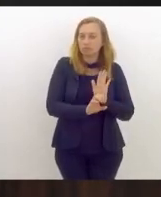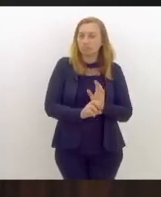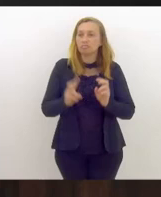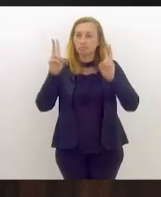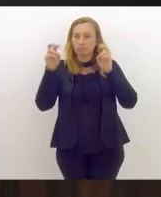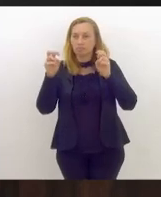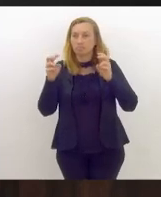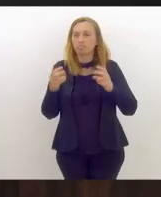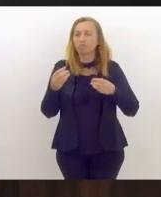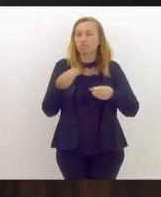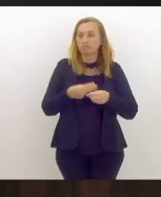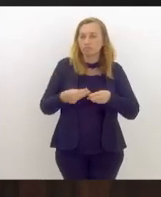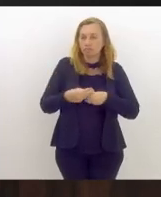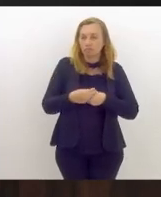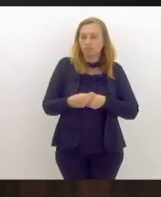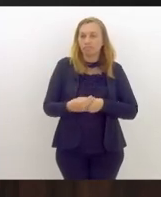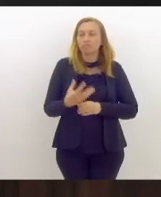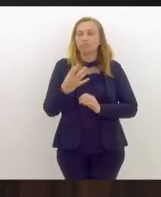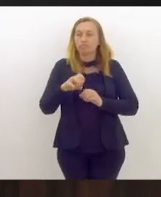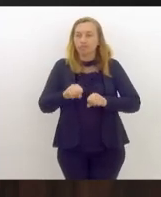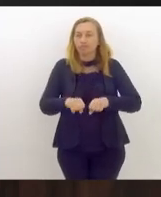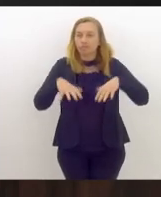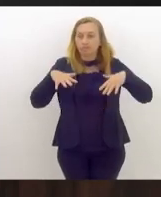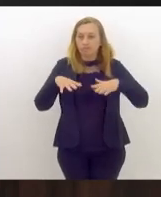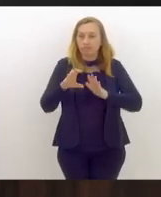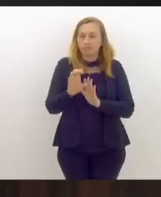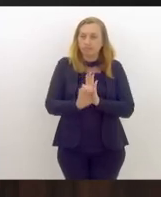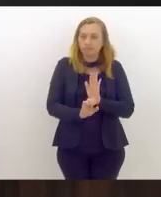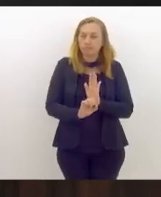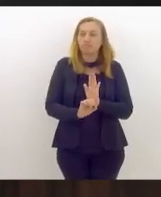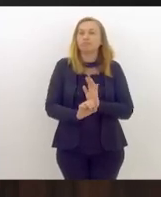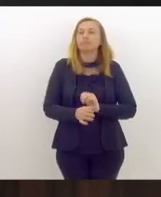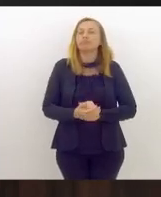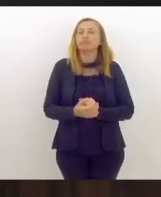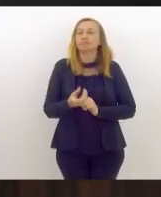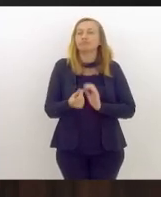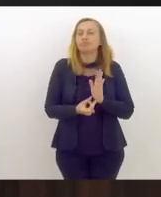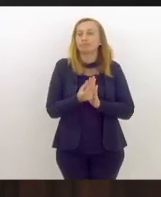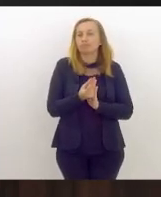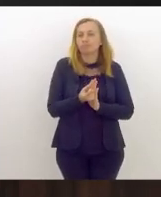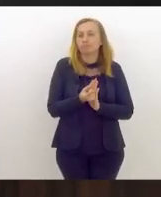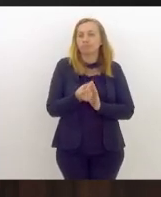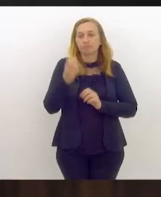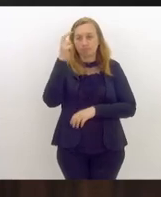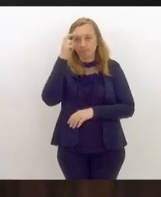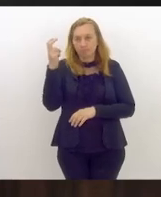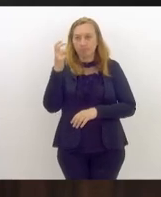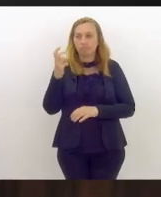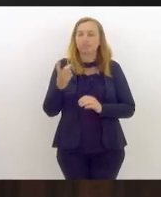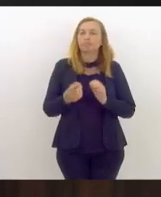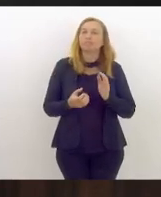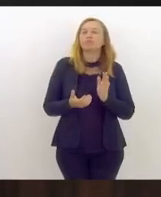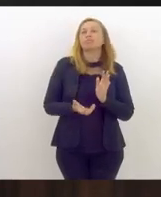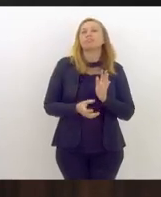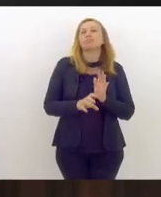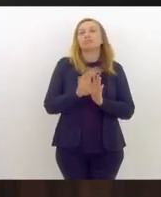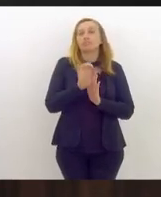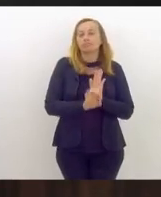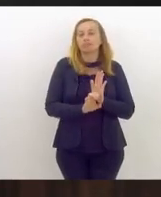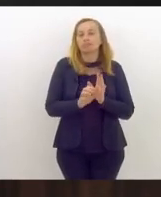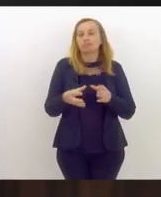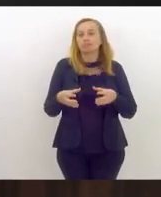Desenvolvimento Regional, favorável com as emendas da Comissão de Economia, Indústria e Comércio. De Orçamento e Controle, favorável com as emendas da Comissão de Constituição e